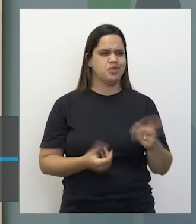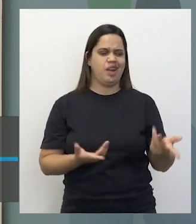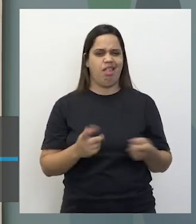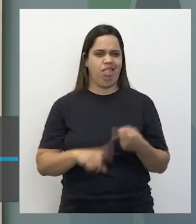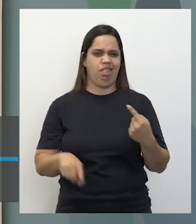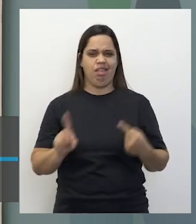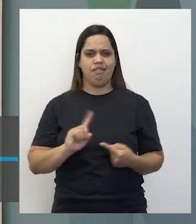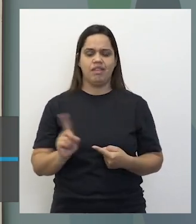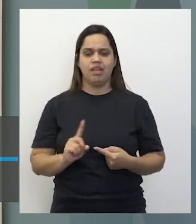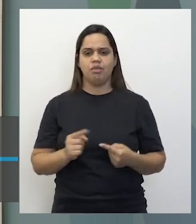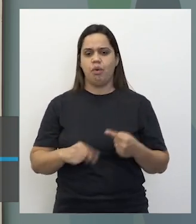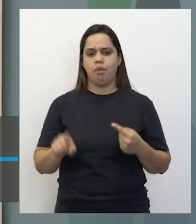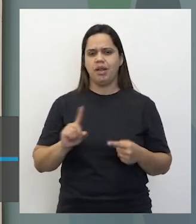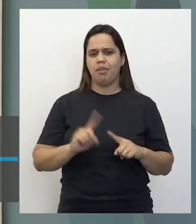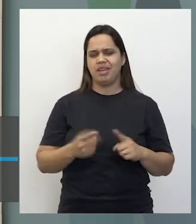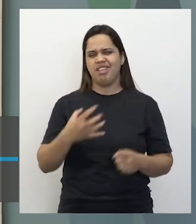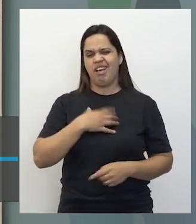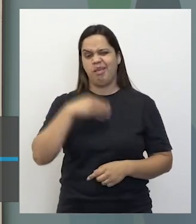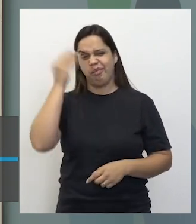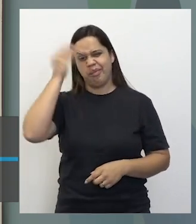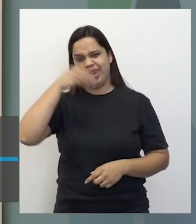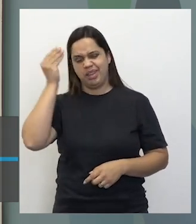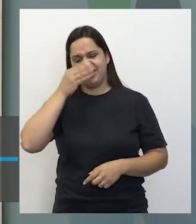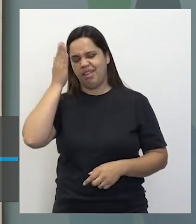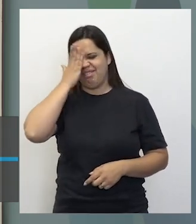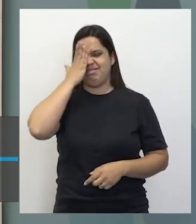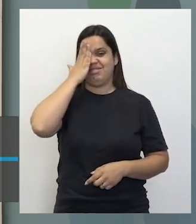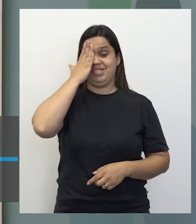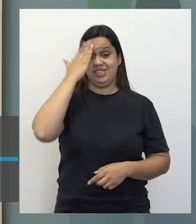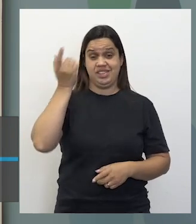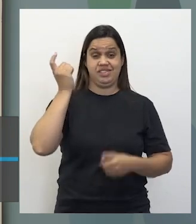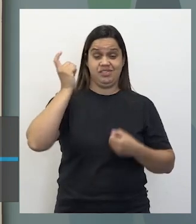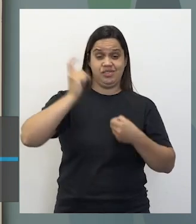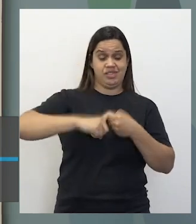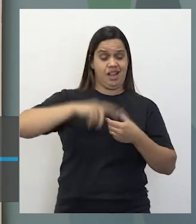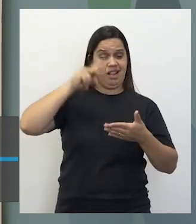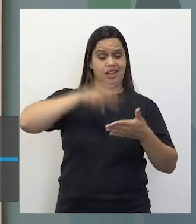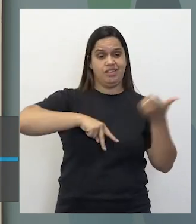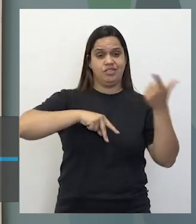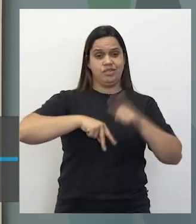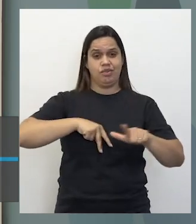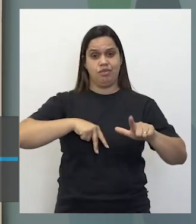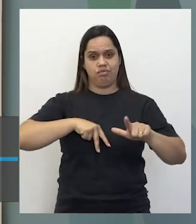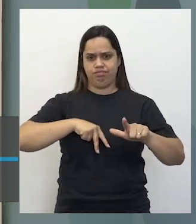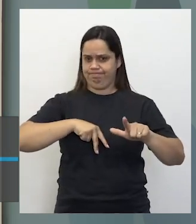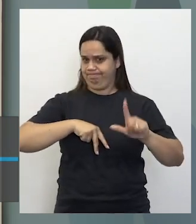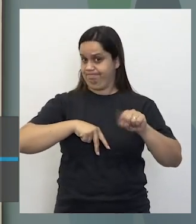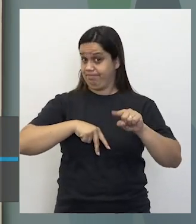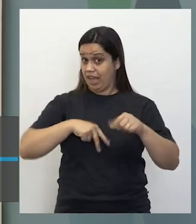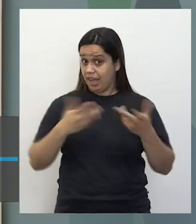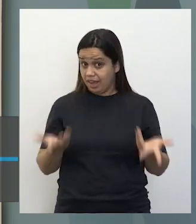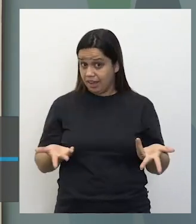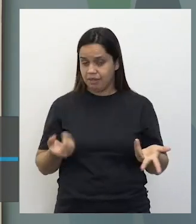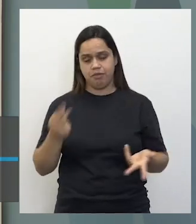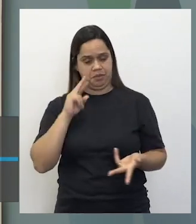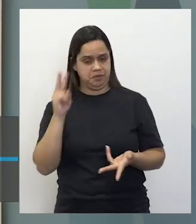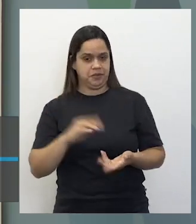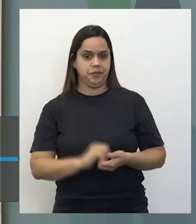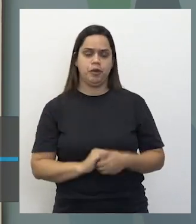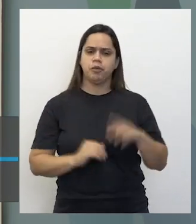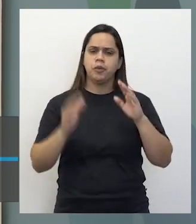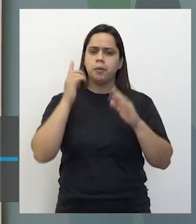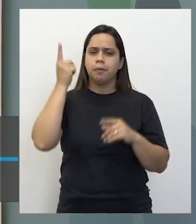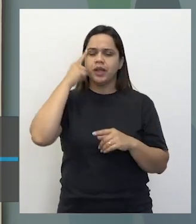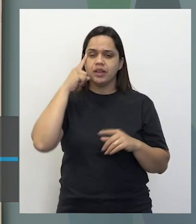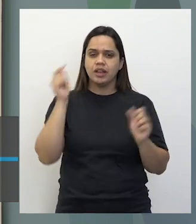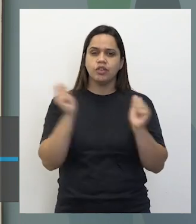ser que dê uma certa preguiça. Aí você fala, vou ter que voltar, e você, deixa pra lá. Será que é isso, gente? Então, vamos pensar